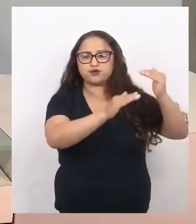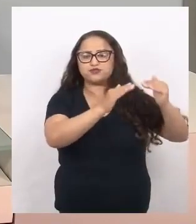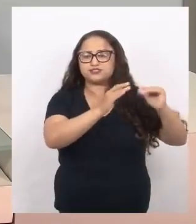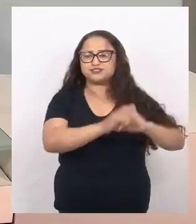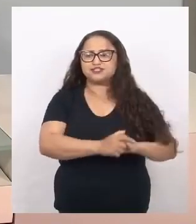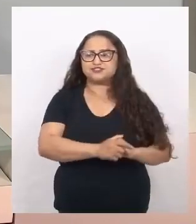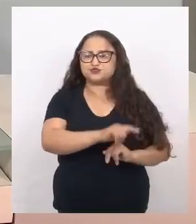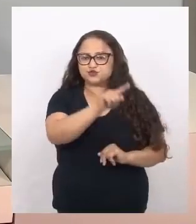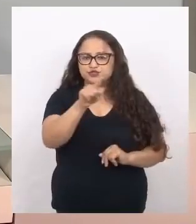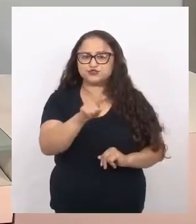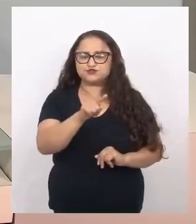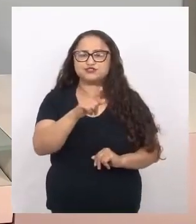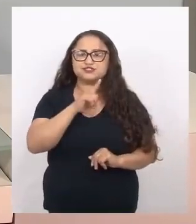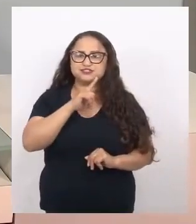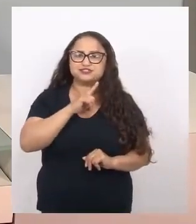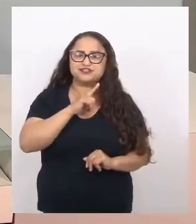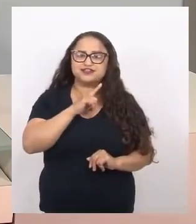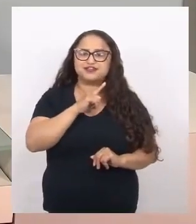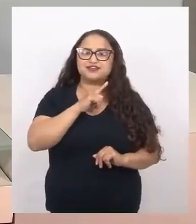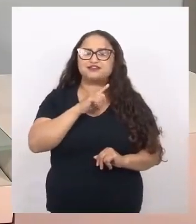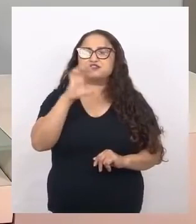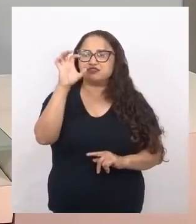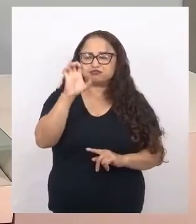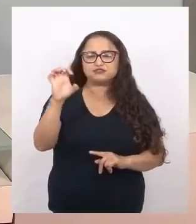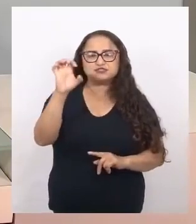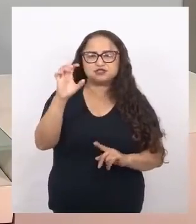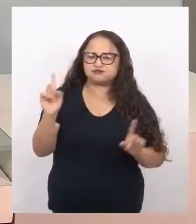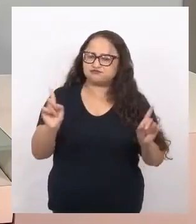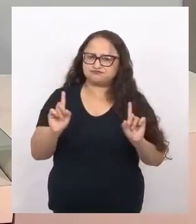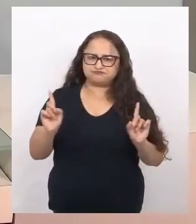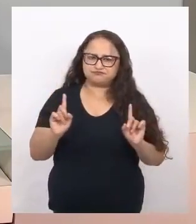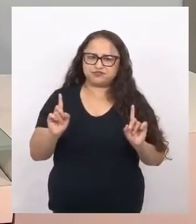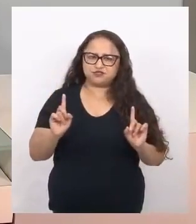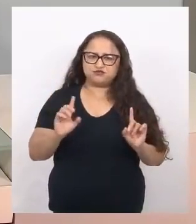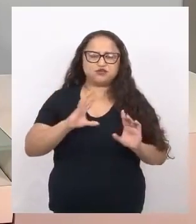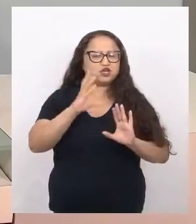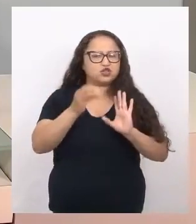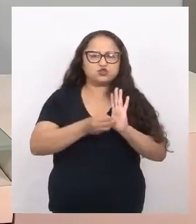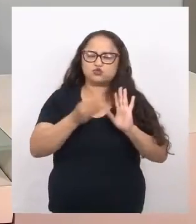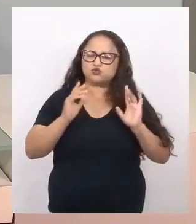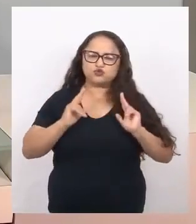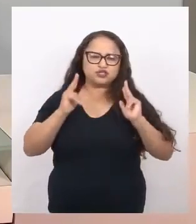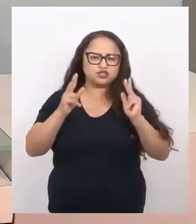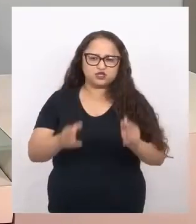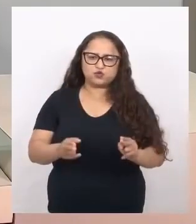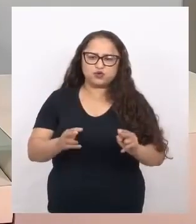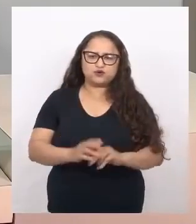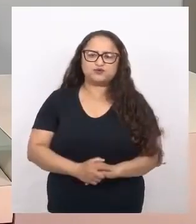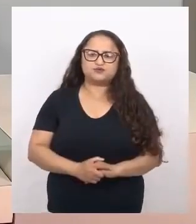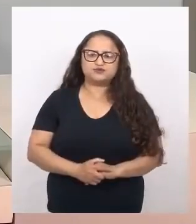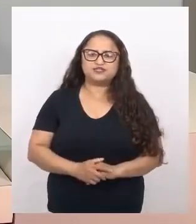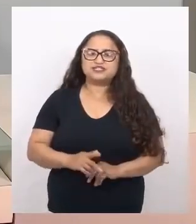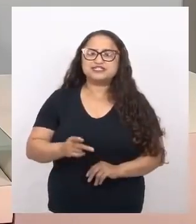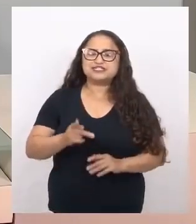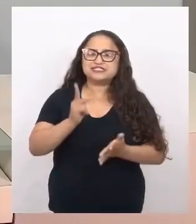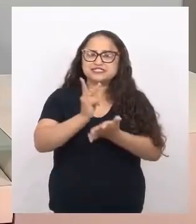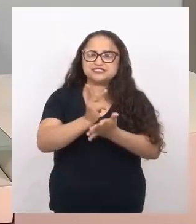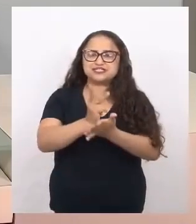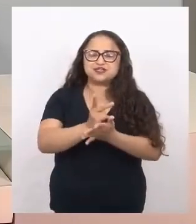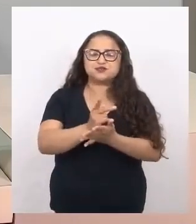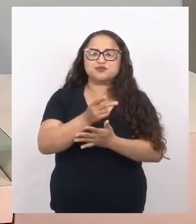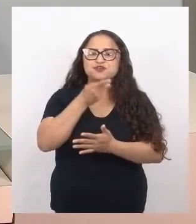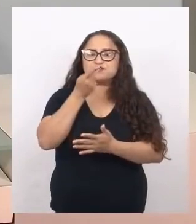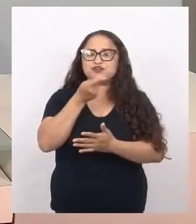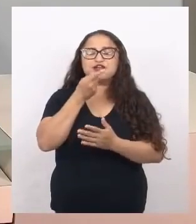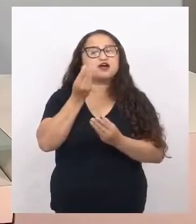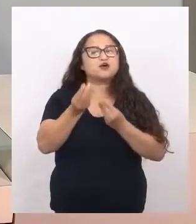fazer do estável, por exemplo, vai mudar tudo. Não, fica tudo muito igual, tá bom? Então, a gente vai sempre falar no genérico, porque